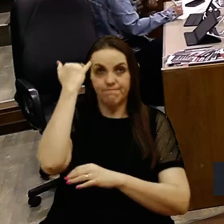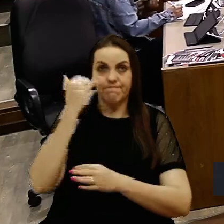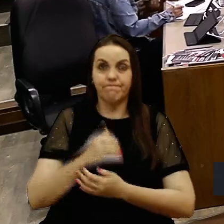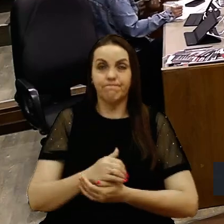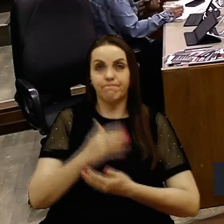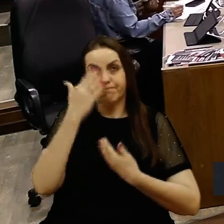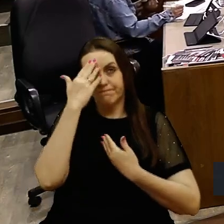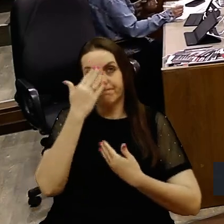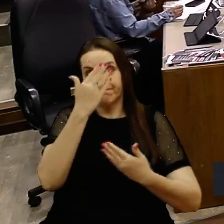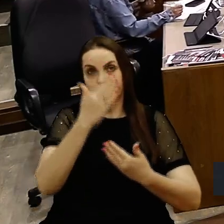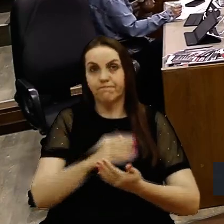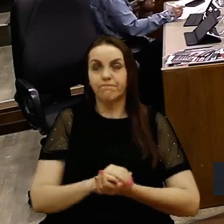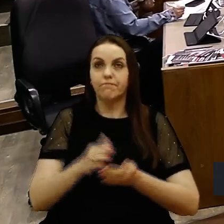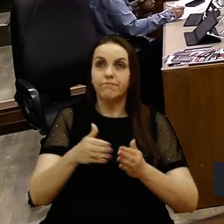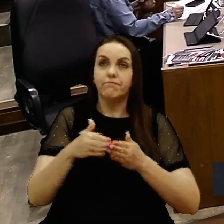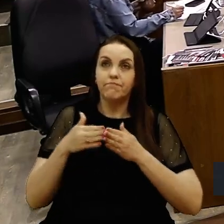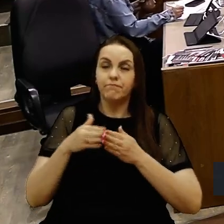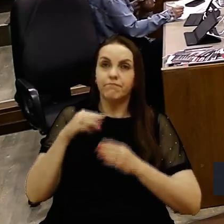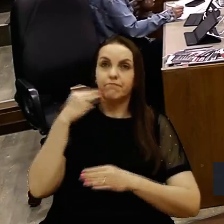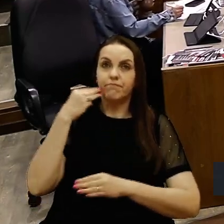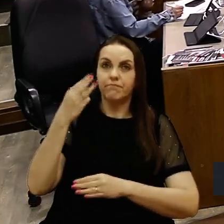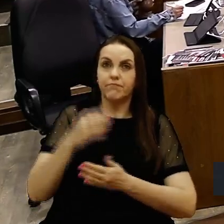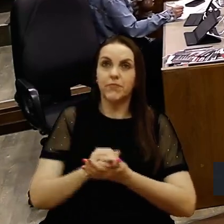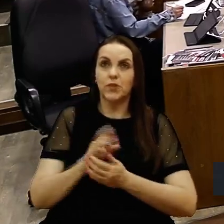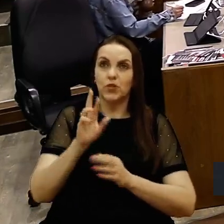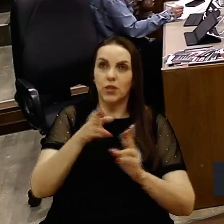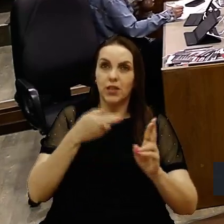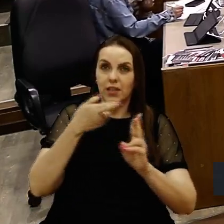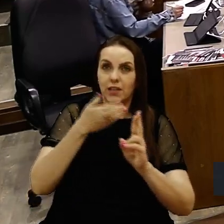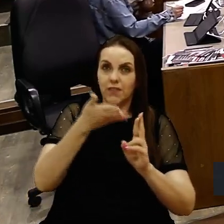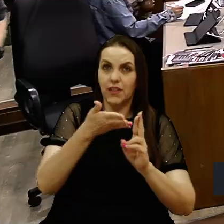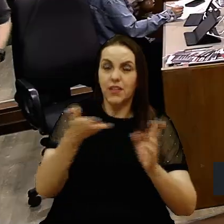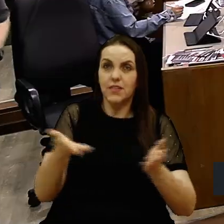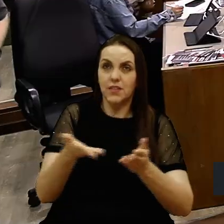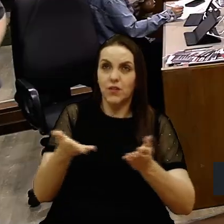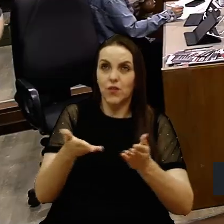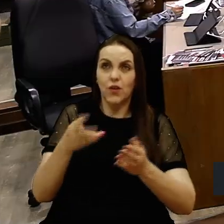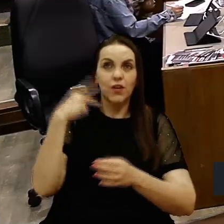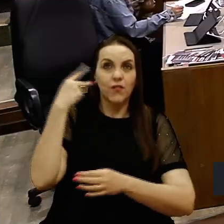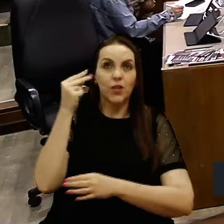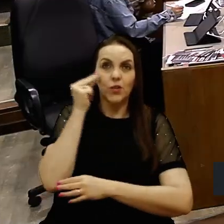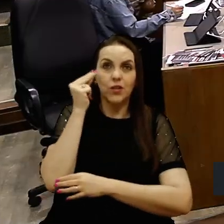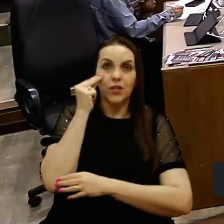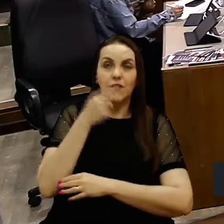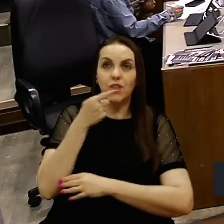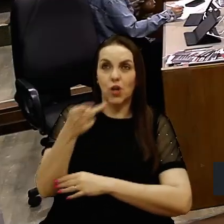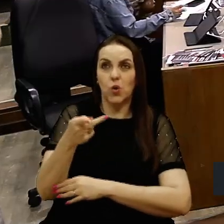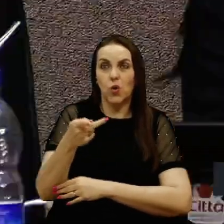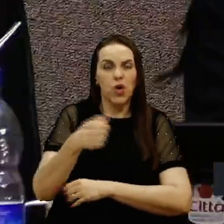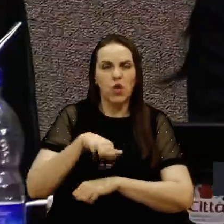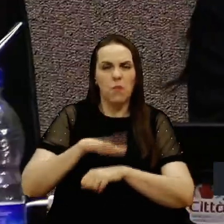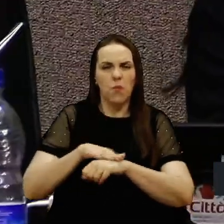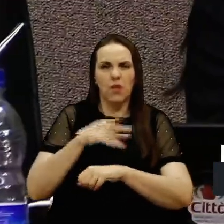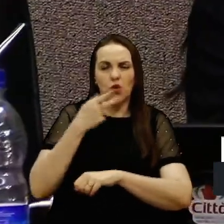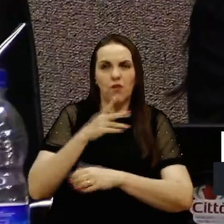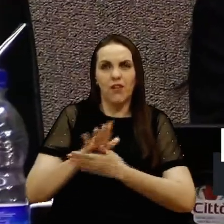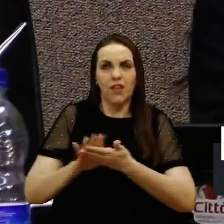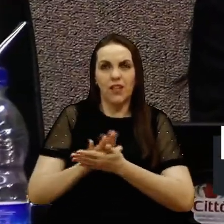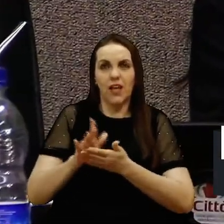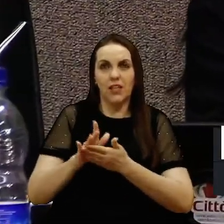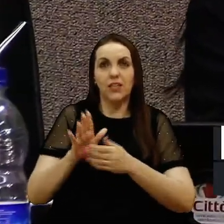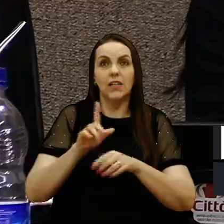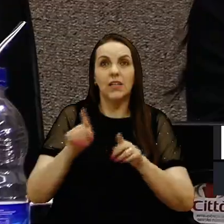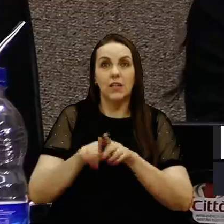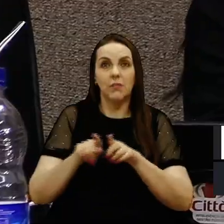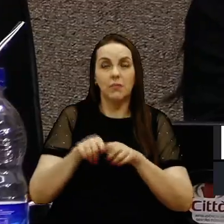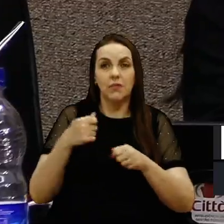Uma parte, vereador. seu à parte, nobre. Só queria fazer uma referência, justamente agora que o vereador Cláudio fala sobre isso, não ia falar nesse momento, né? Daqui a pouco também preciso